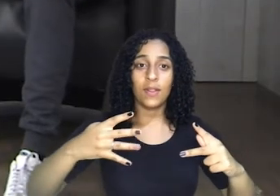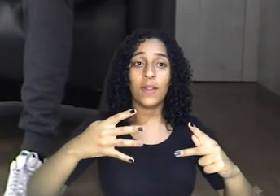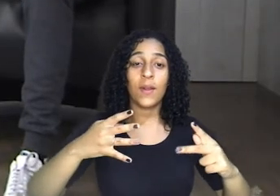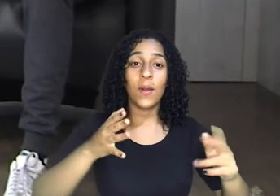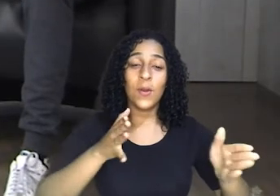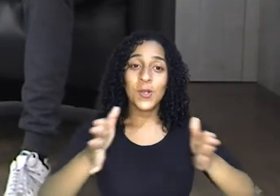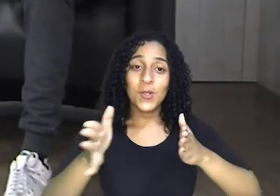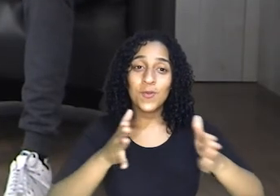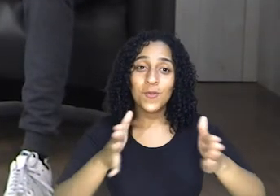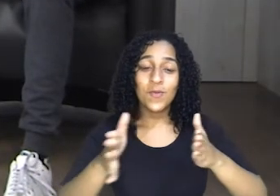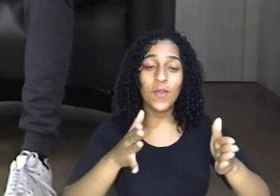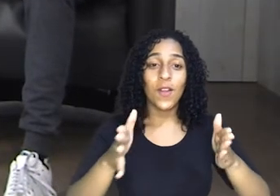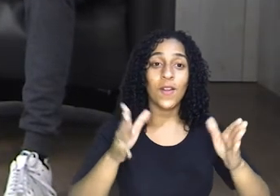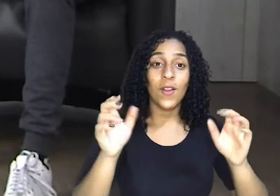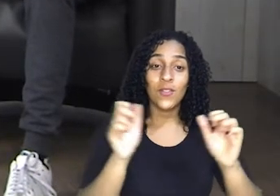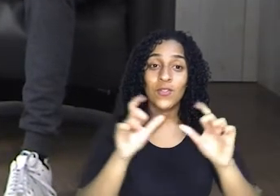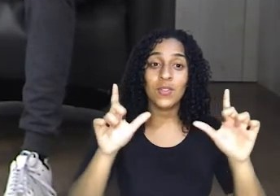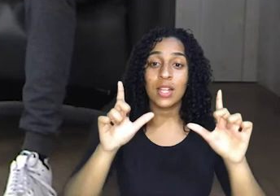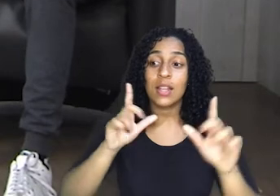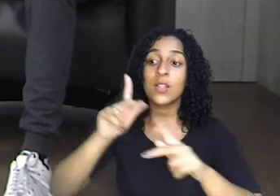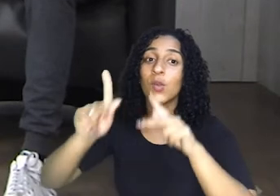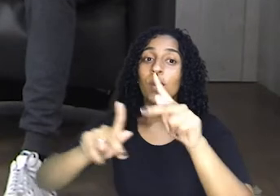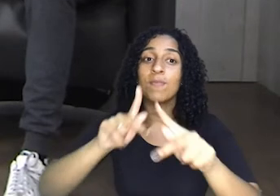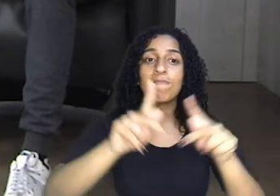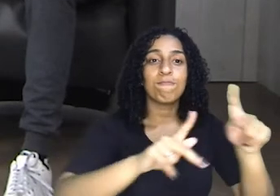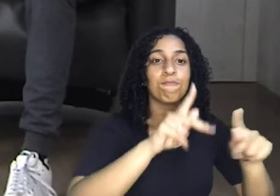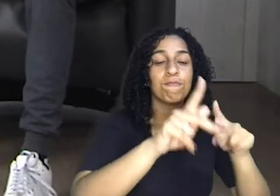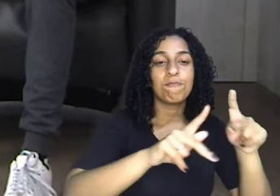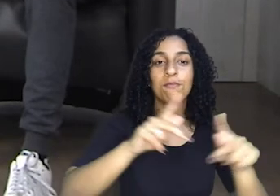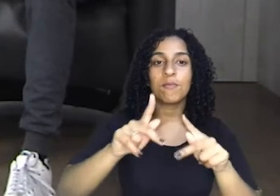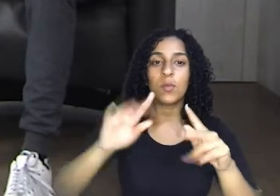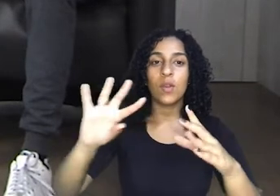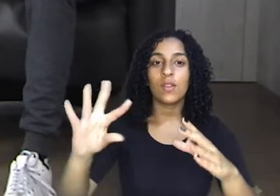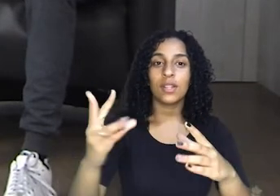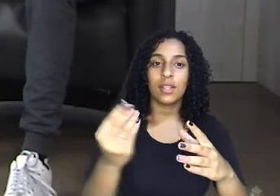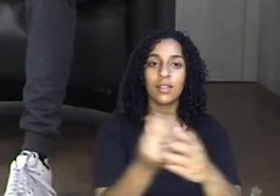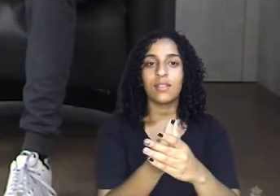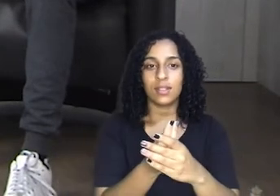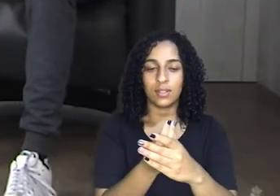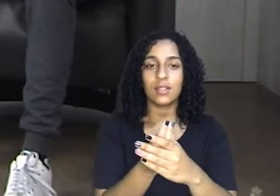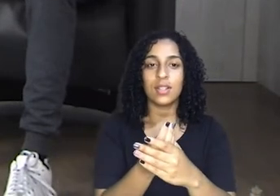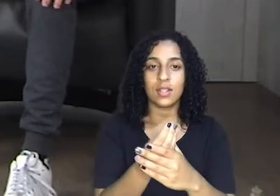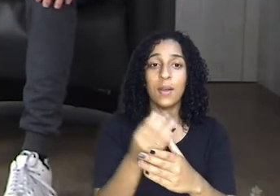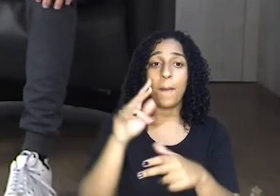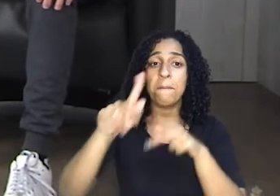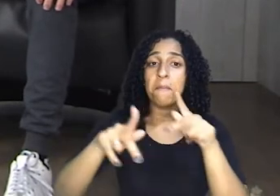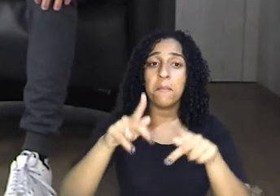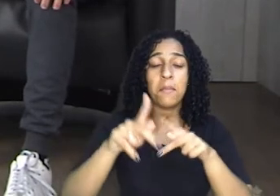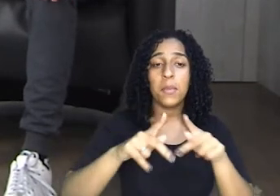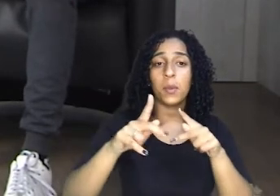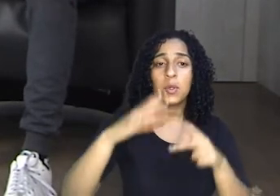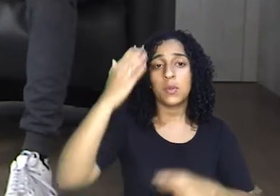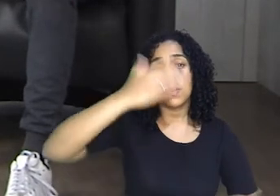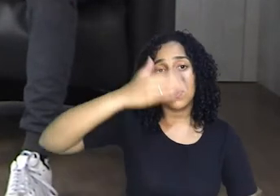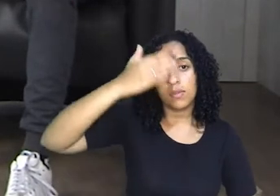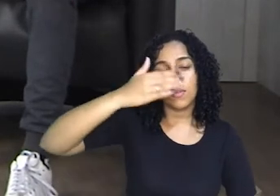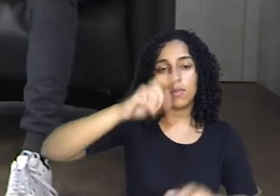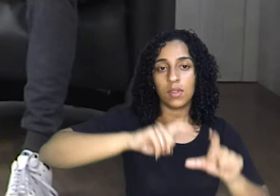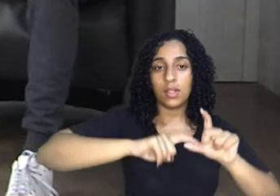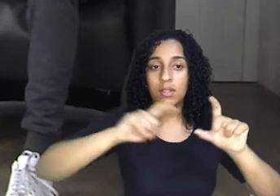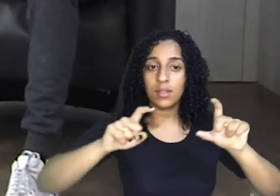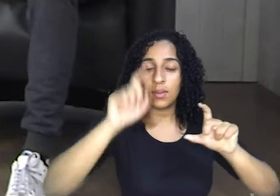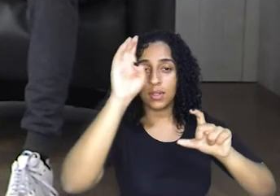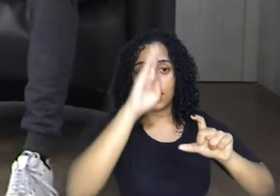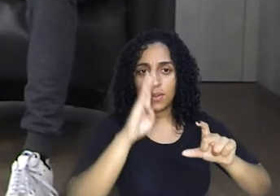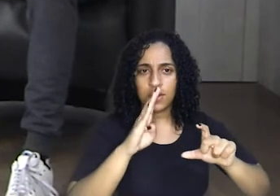isso né de dar visibilidade aos povos que não são muito vistos quando a gente fala do processo de independência do Brasil a